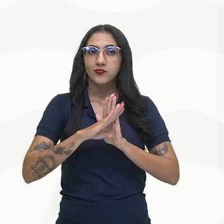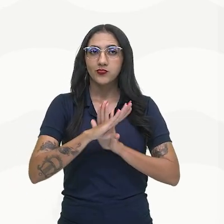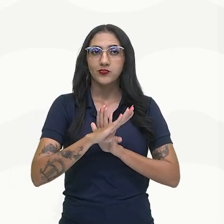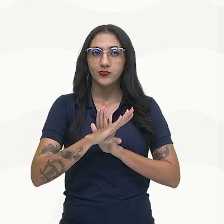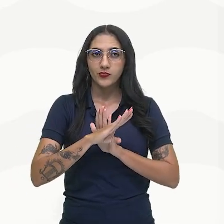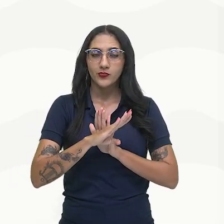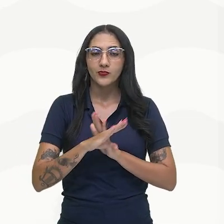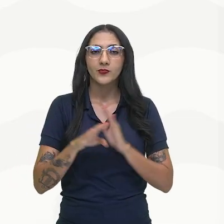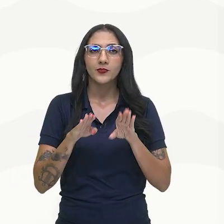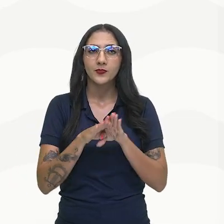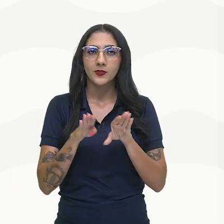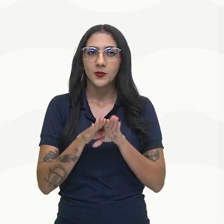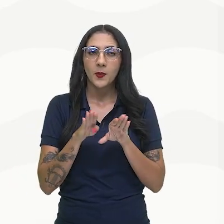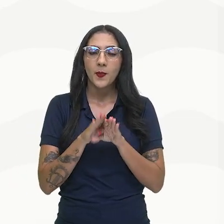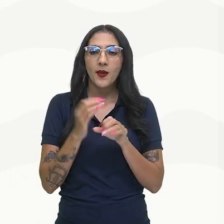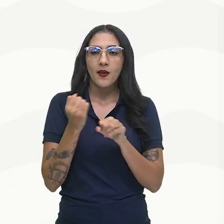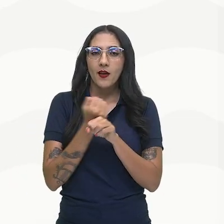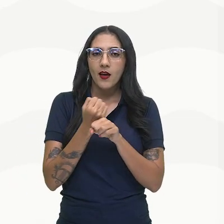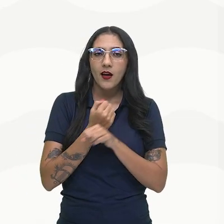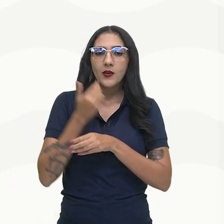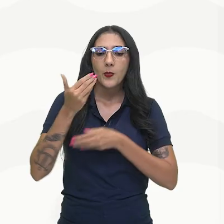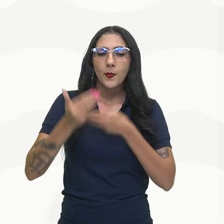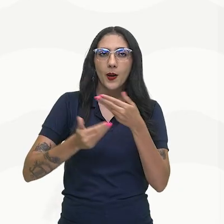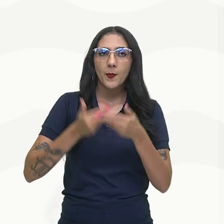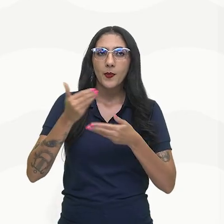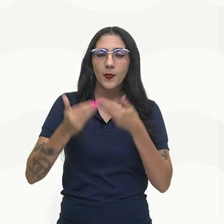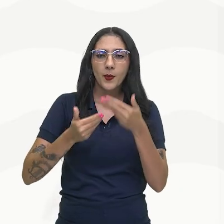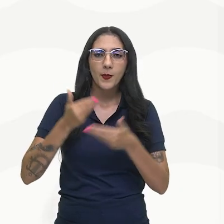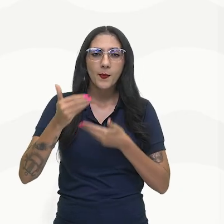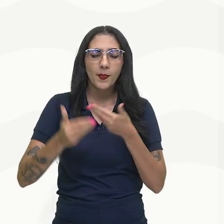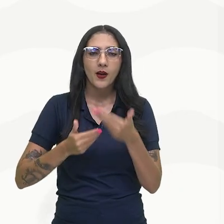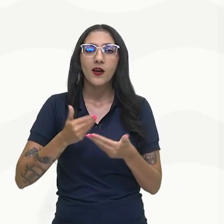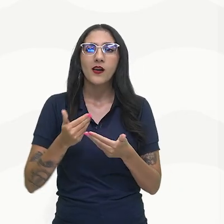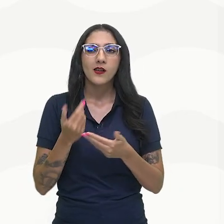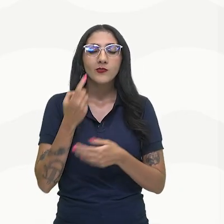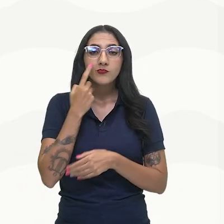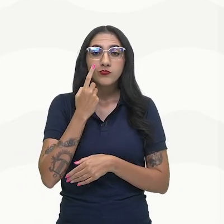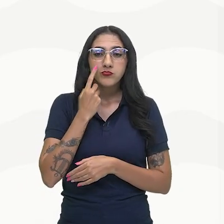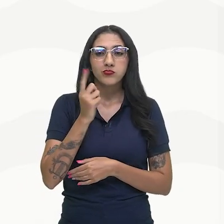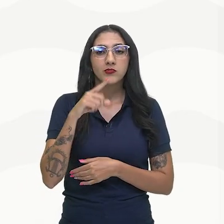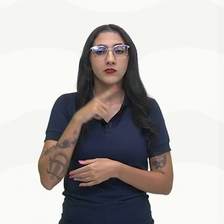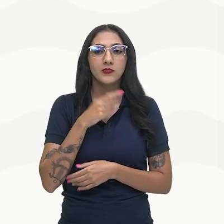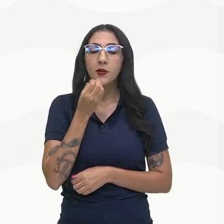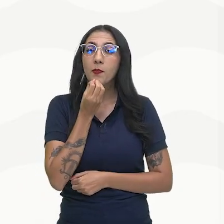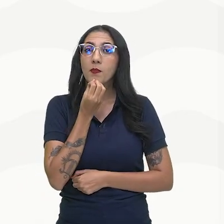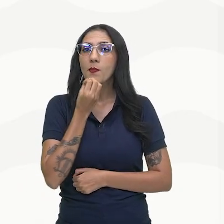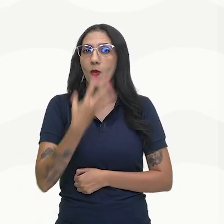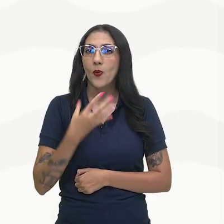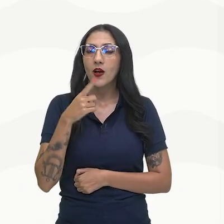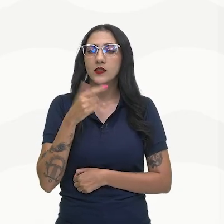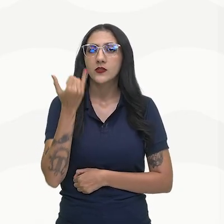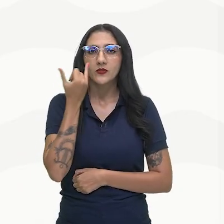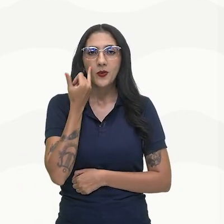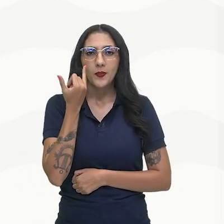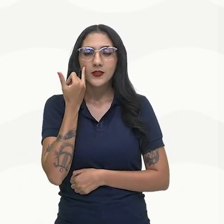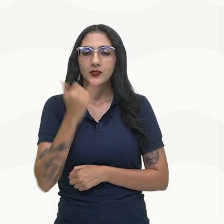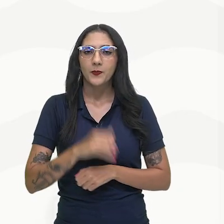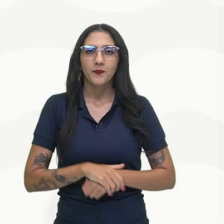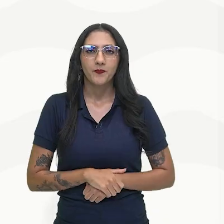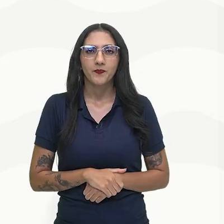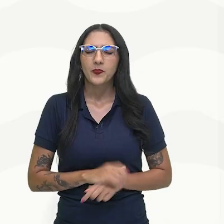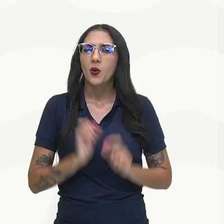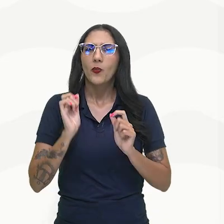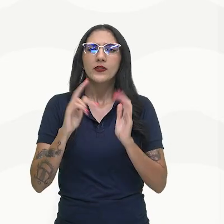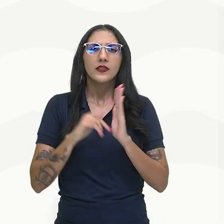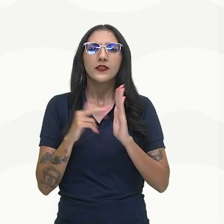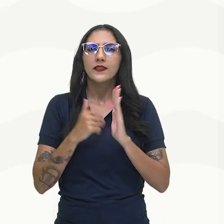verdade? Então, vejam que a gente tem aí um resultado positivo. E o que acontece quando a gente tem um